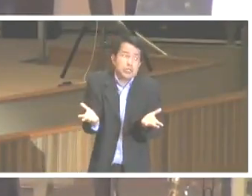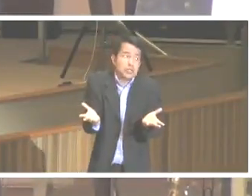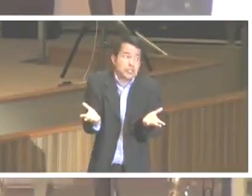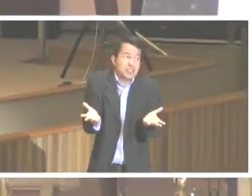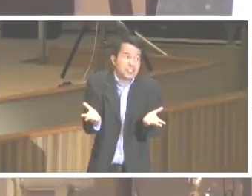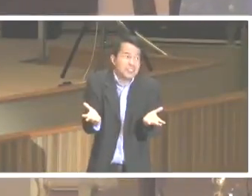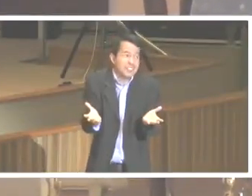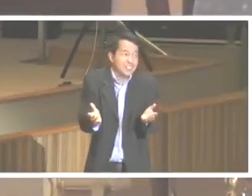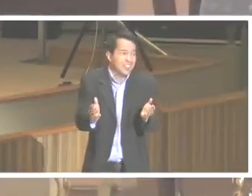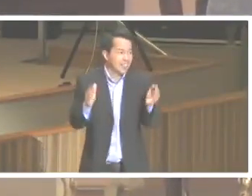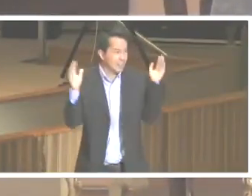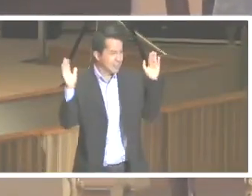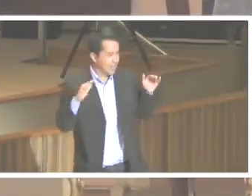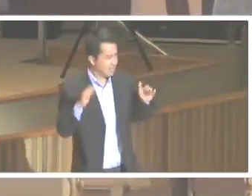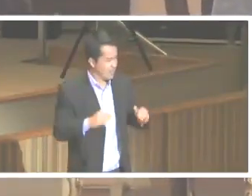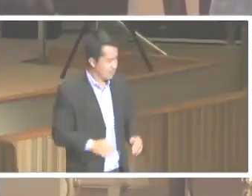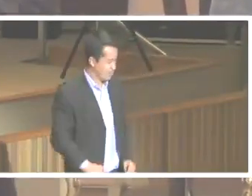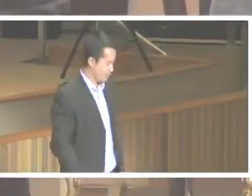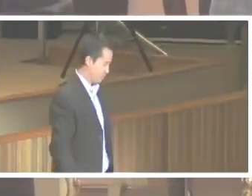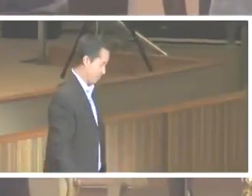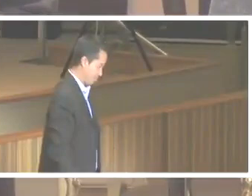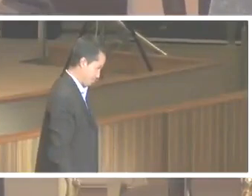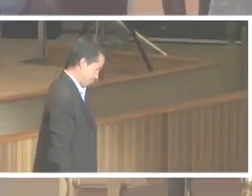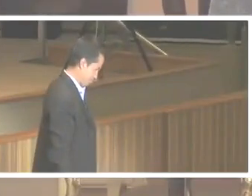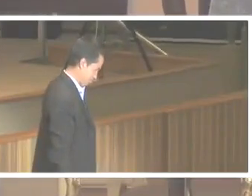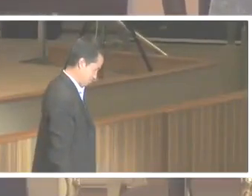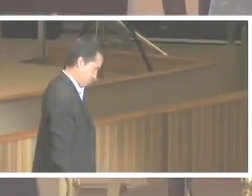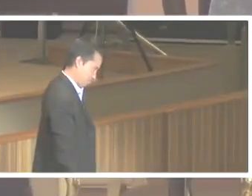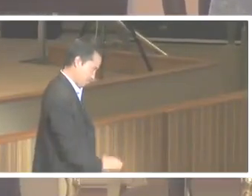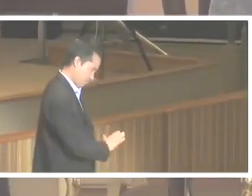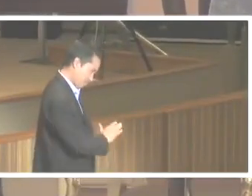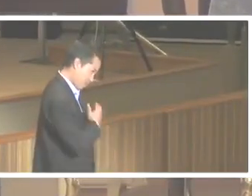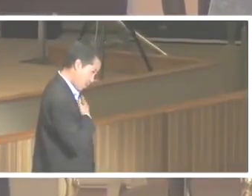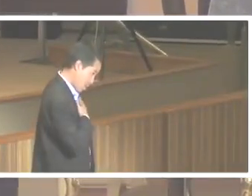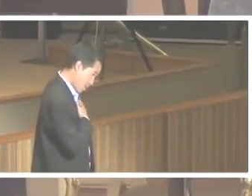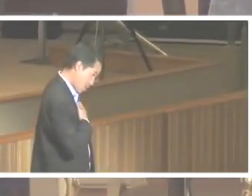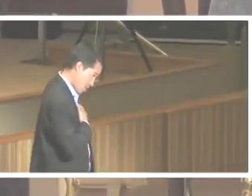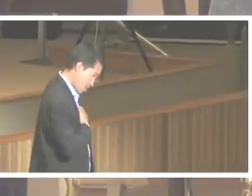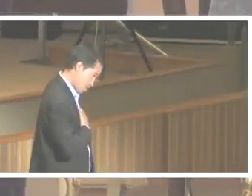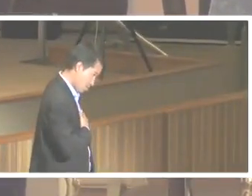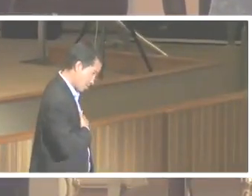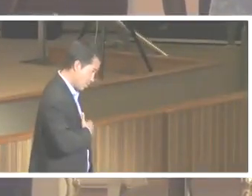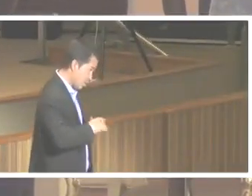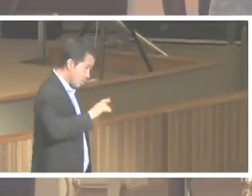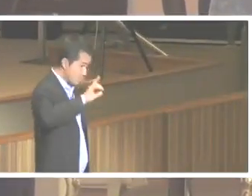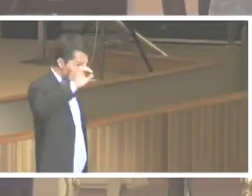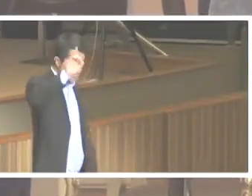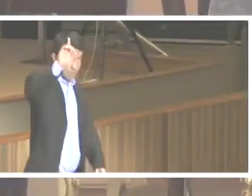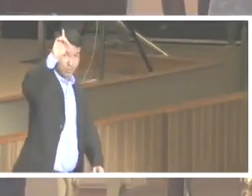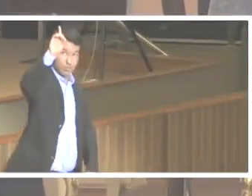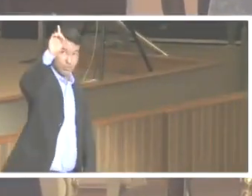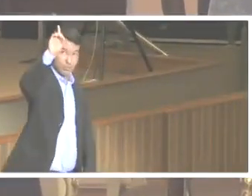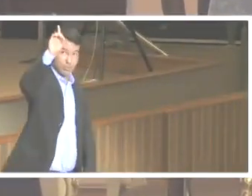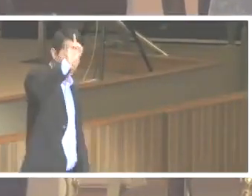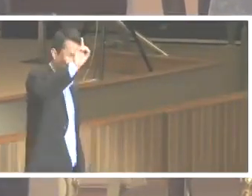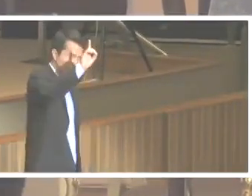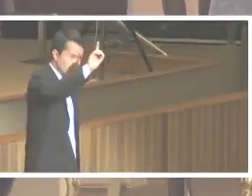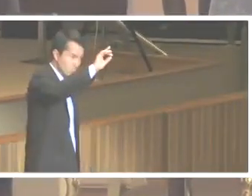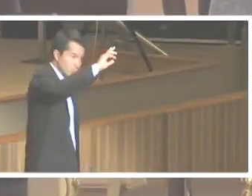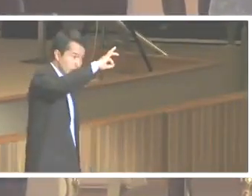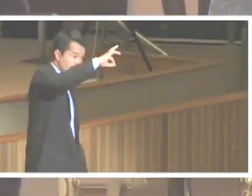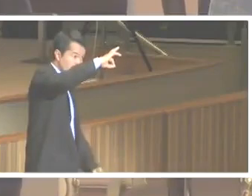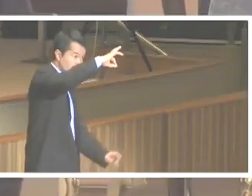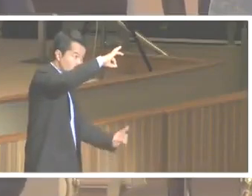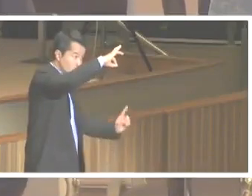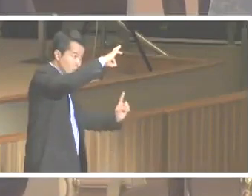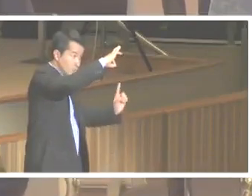resposta diferente para maria vai dizer se escuta o espírito do senhor virá sobre você e você vai conseguir